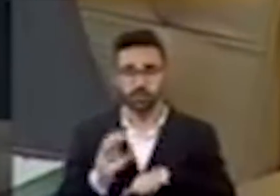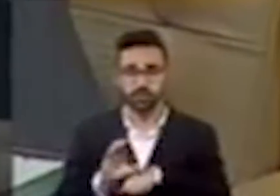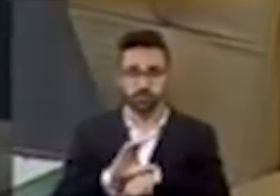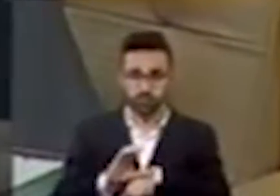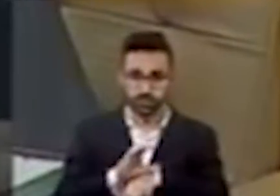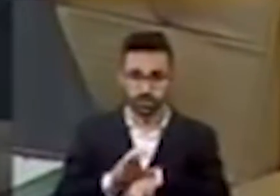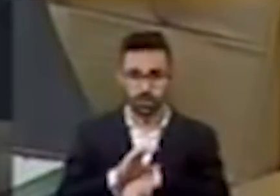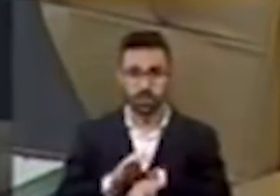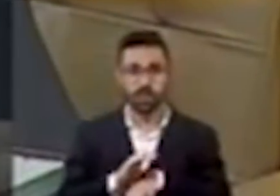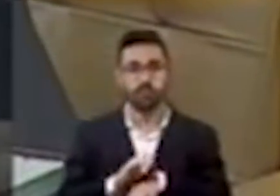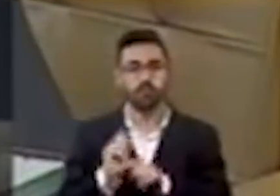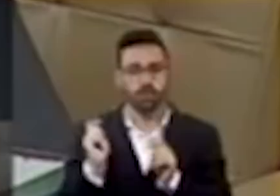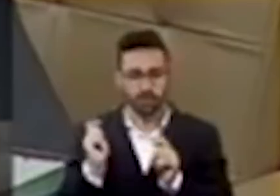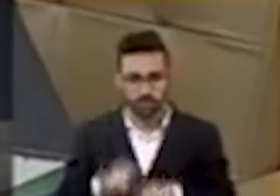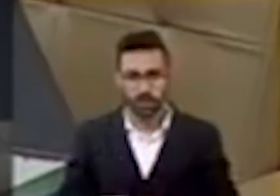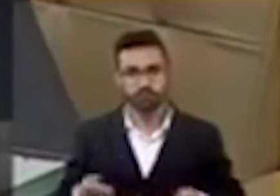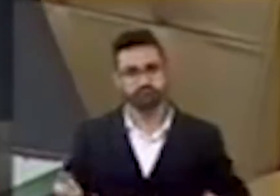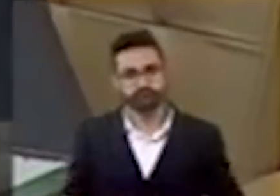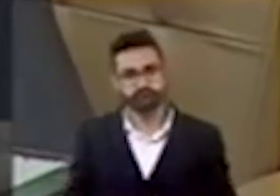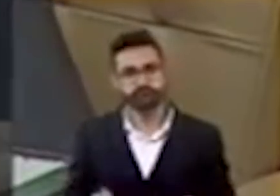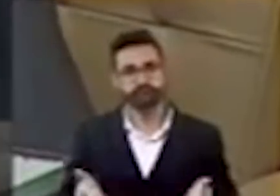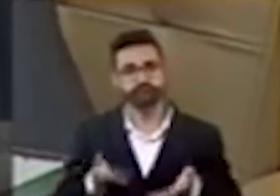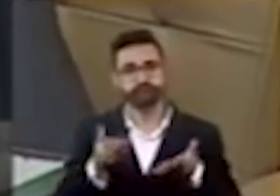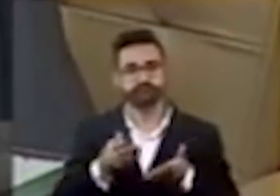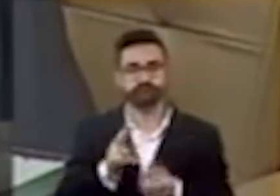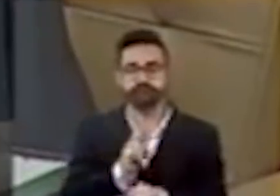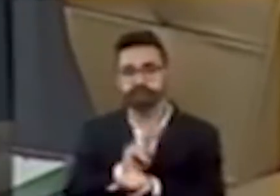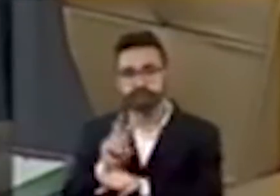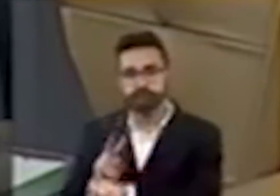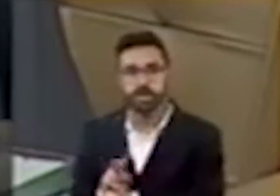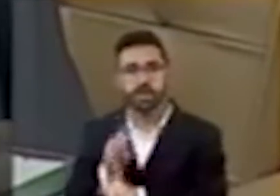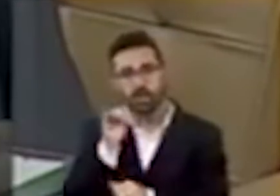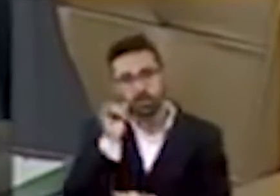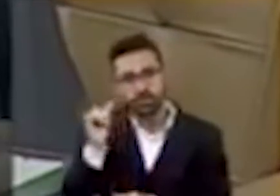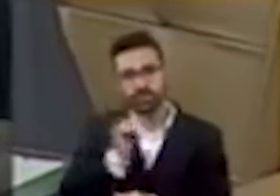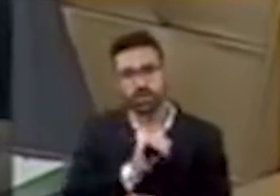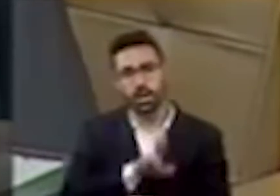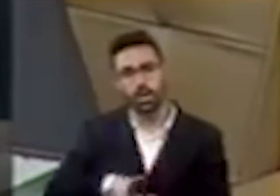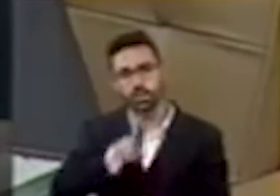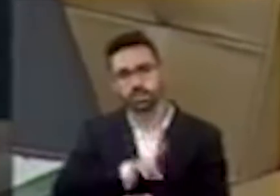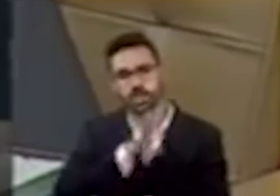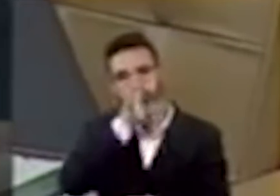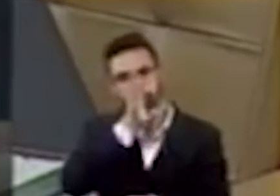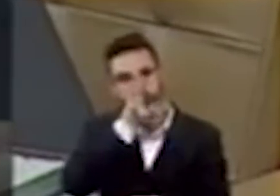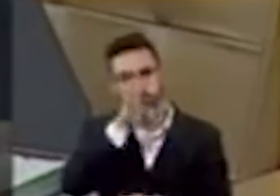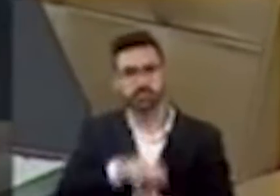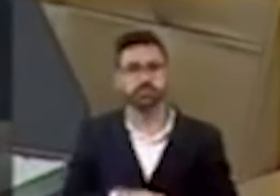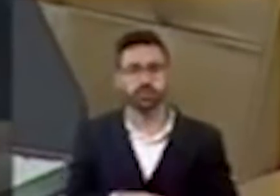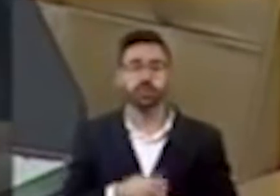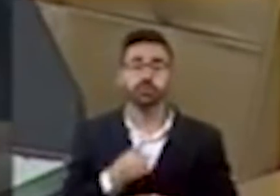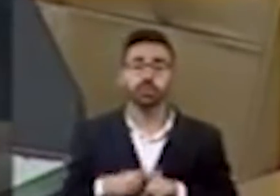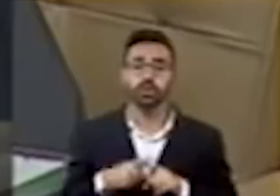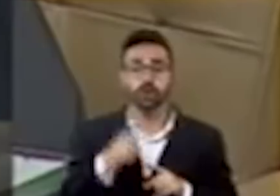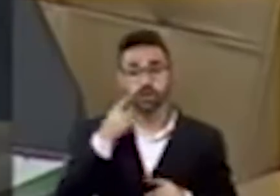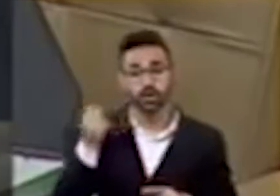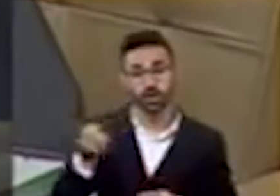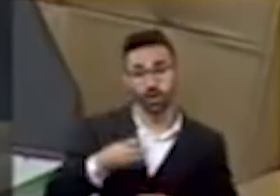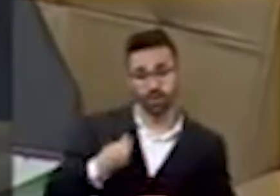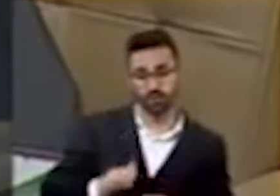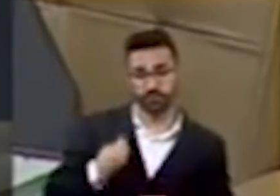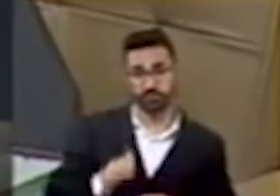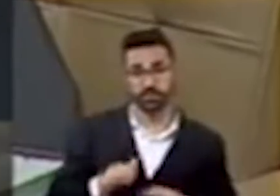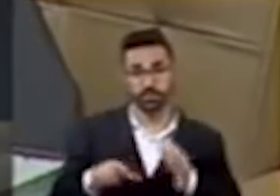como método de incrementar o controle e evitar o uso abusivo dessa figura em face das novas situações